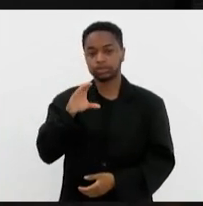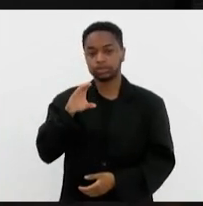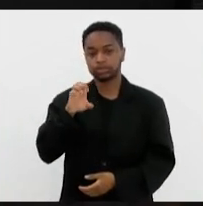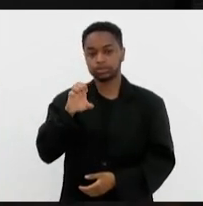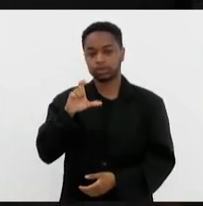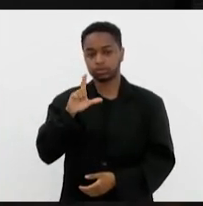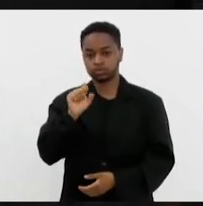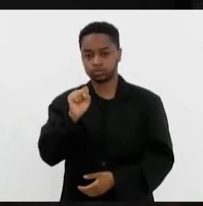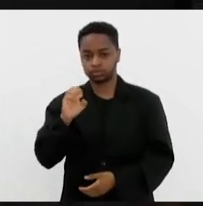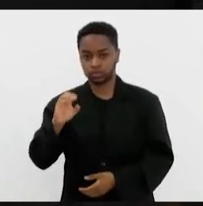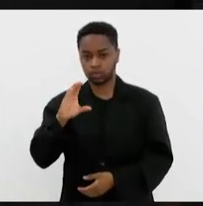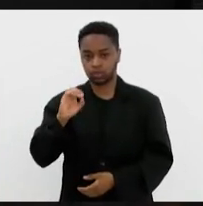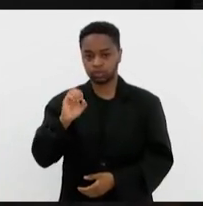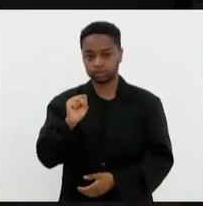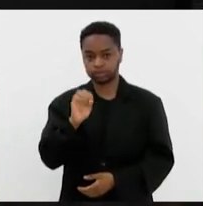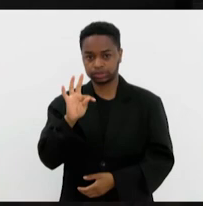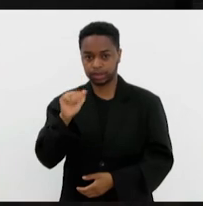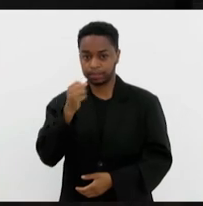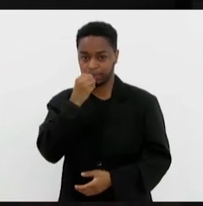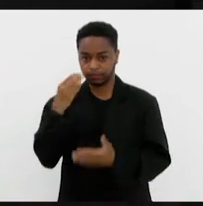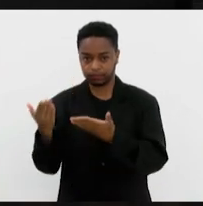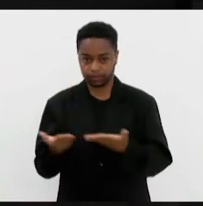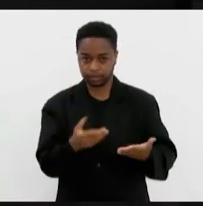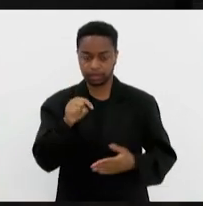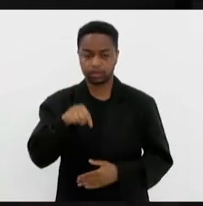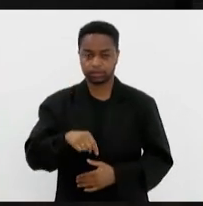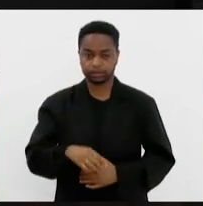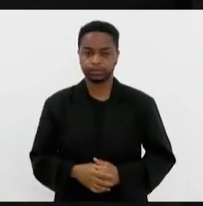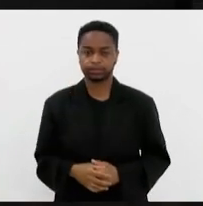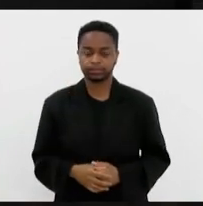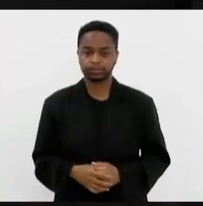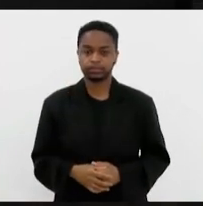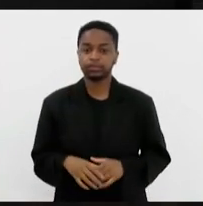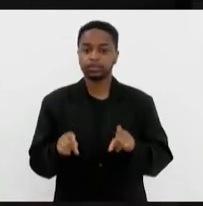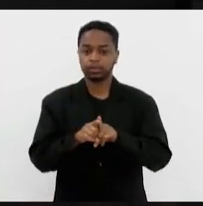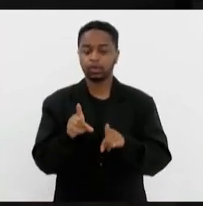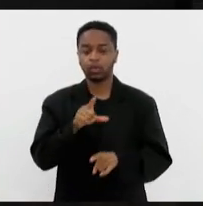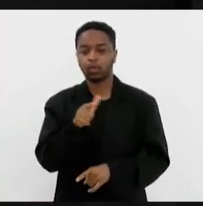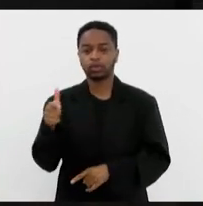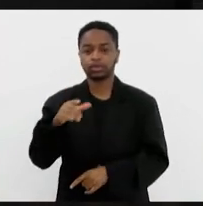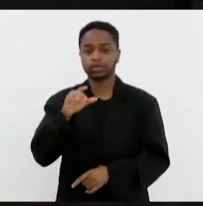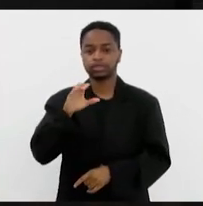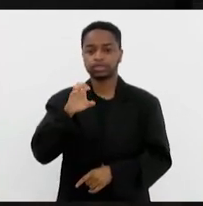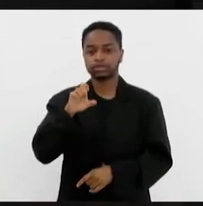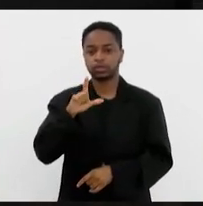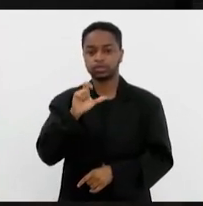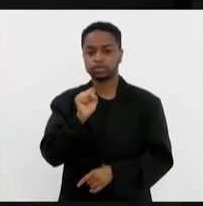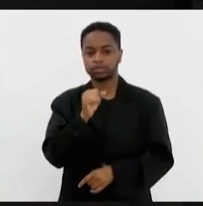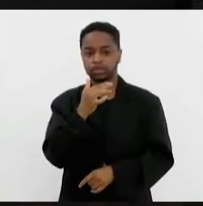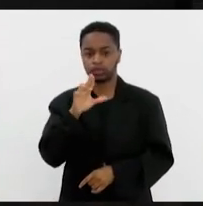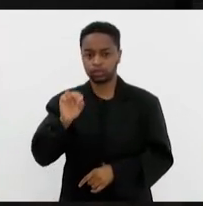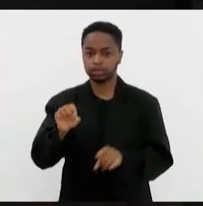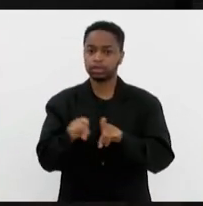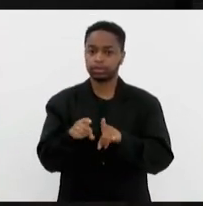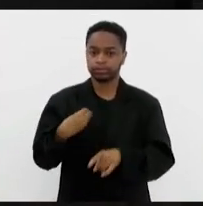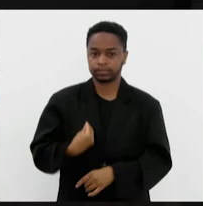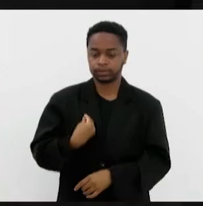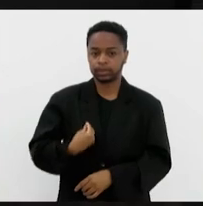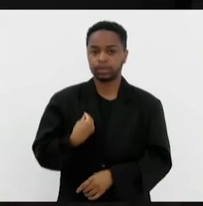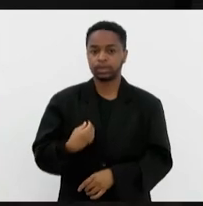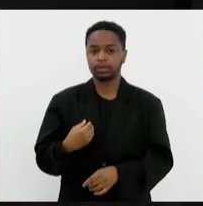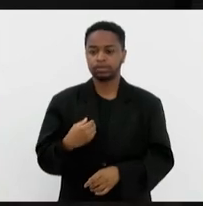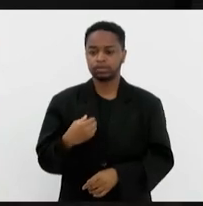bem-vindo a este parlamento. Vereador Celcindo Alba também. Muito obrigado pela presença aqui. Chagas Bola, estou vendo